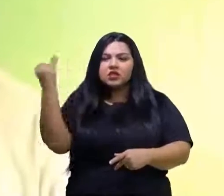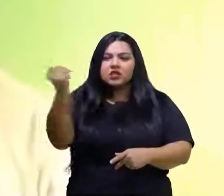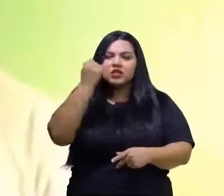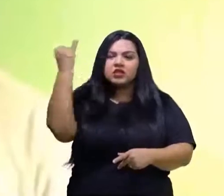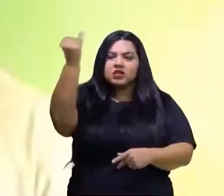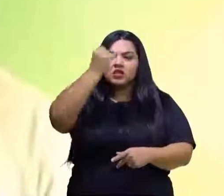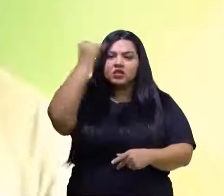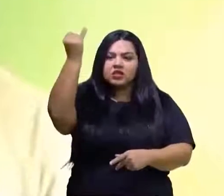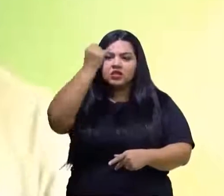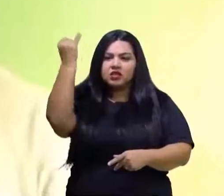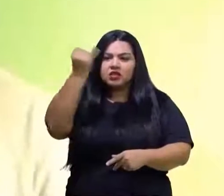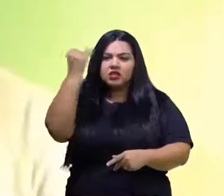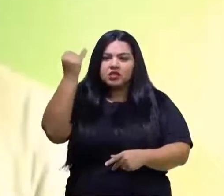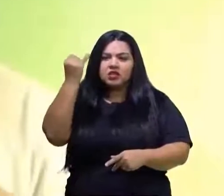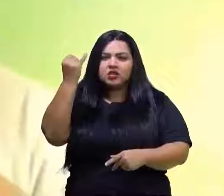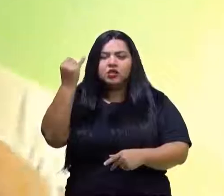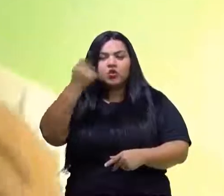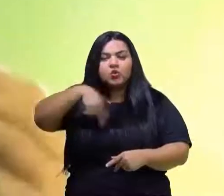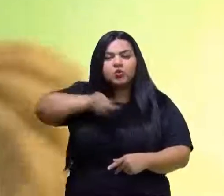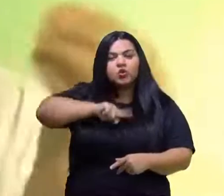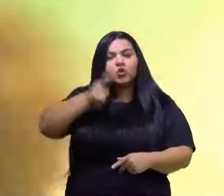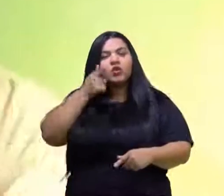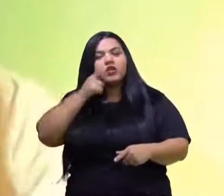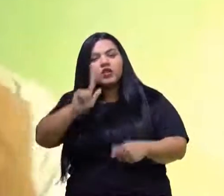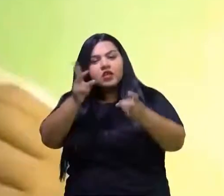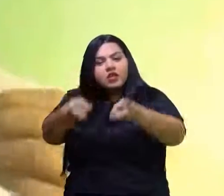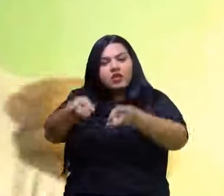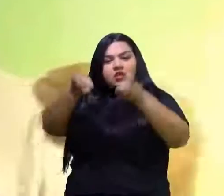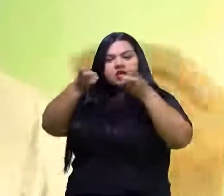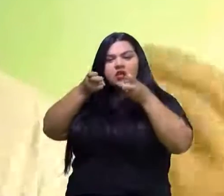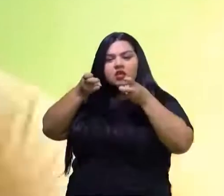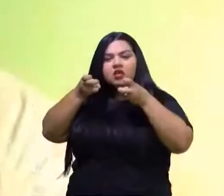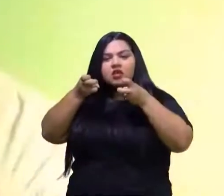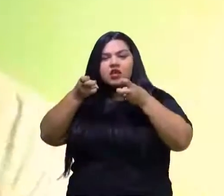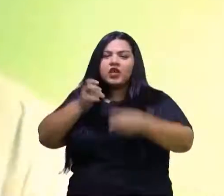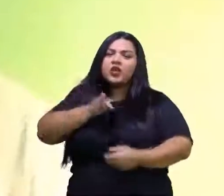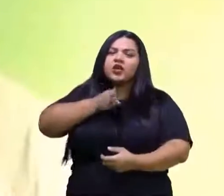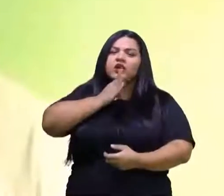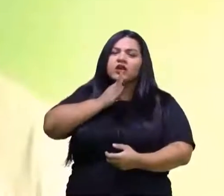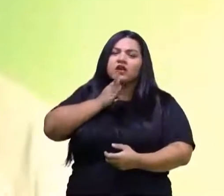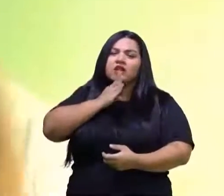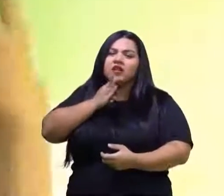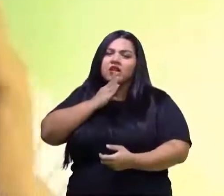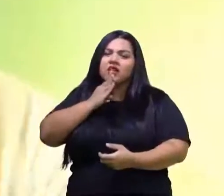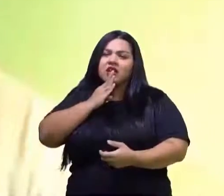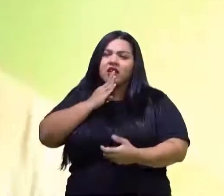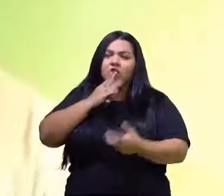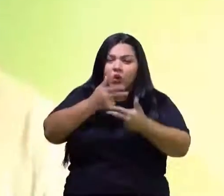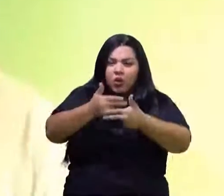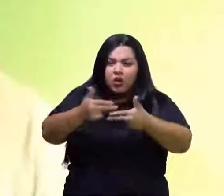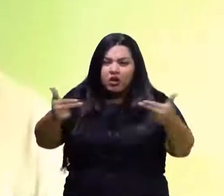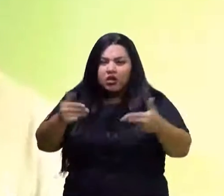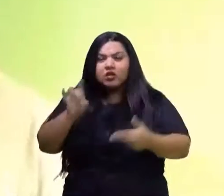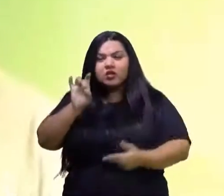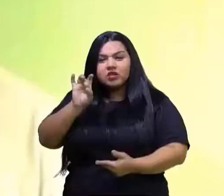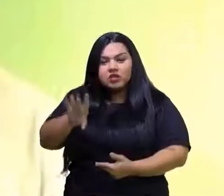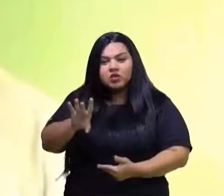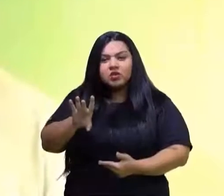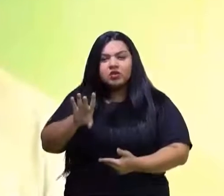porque todo mundo consegue perceber, consegue reconhecer determinada realidade só com a